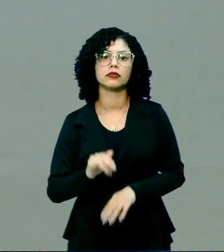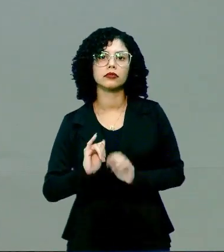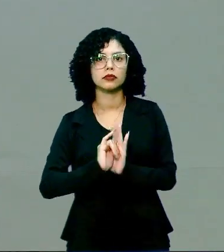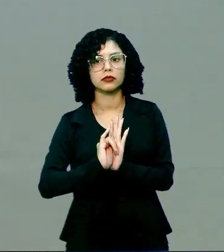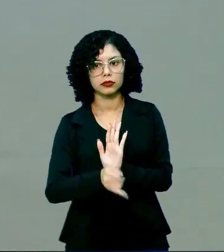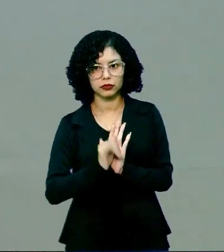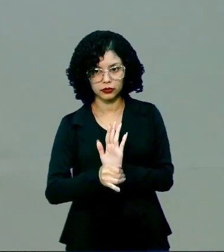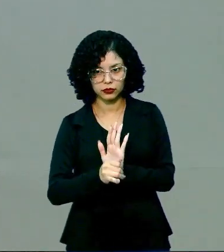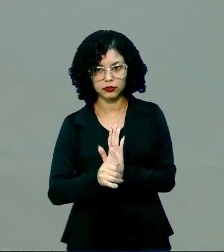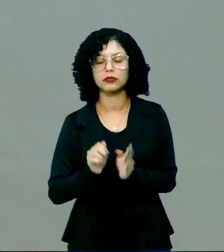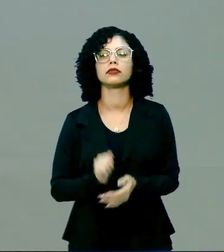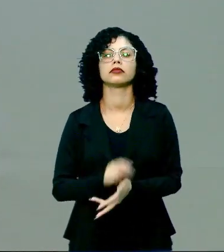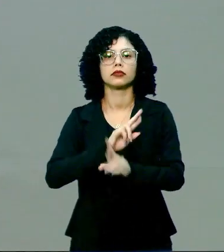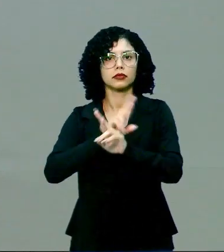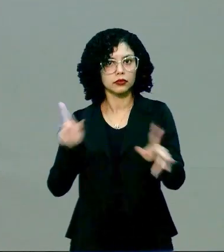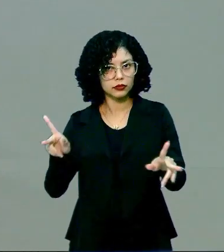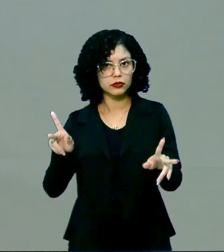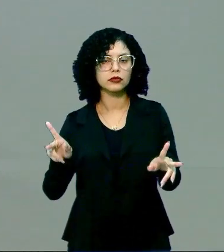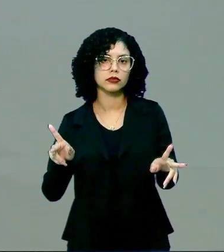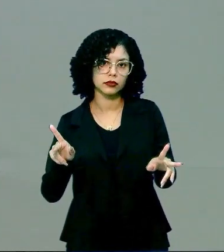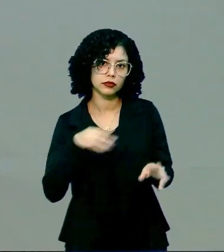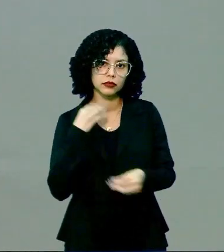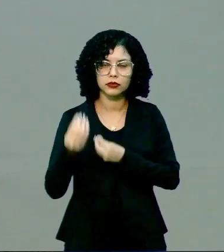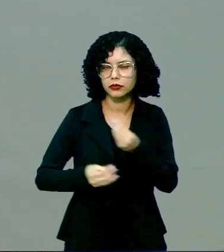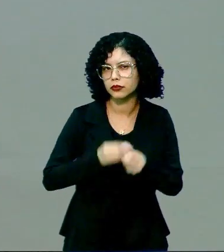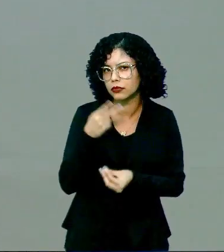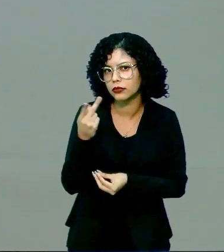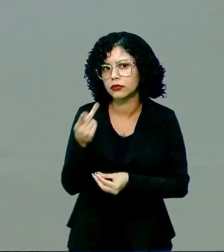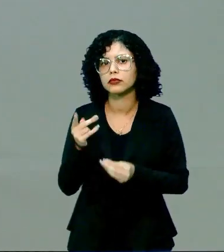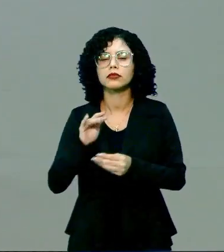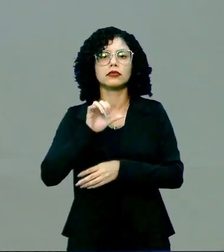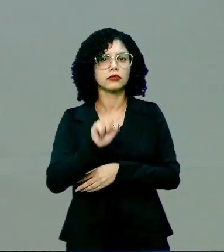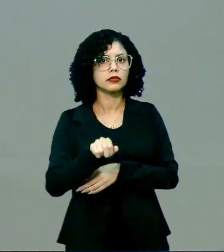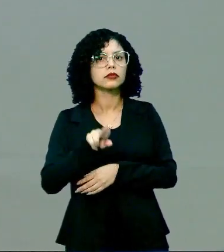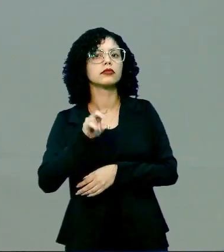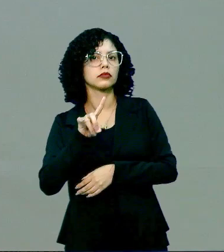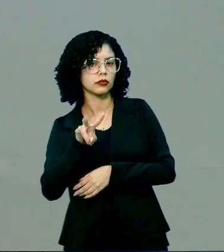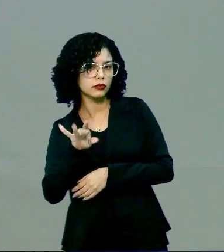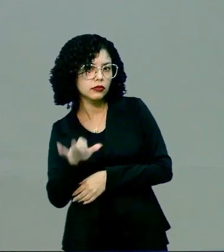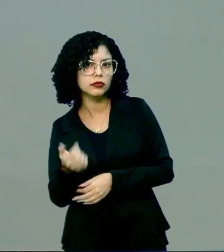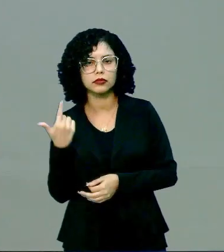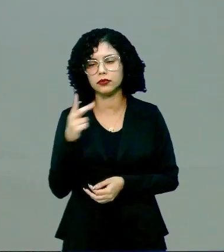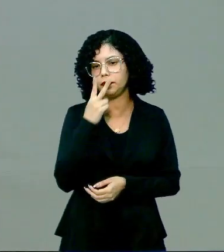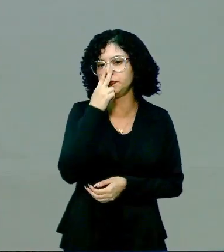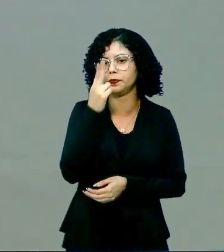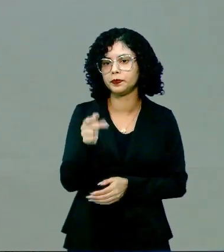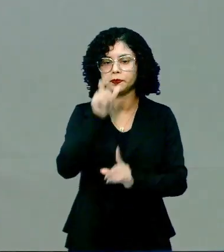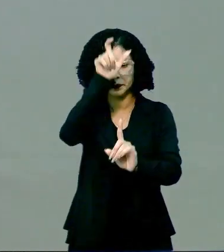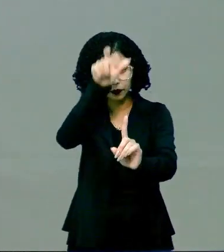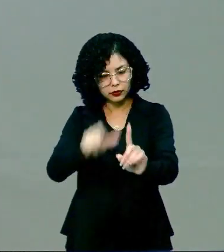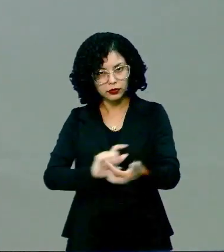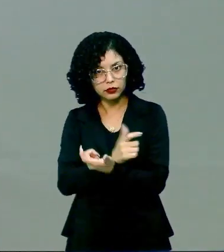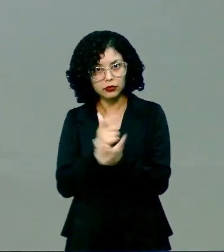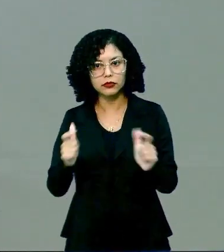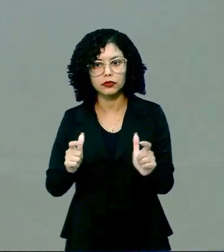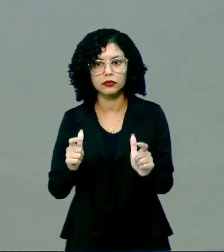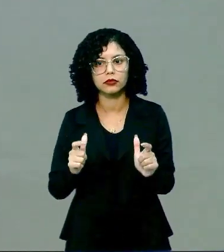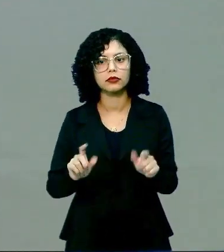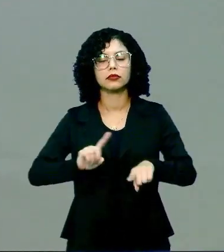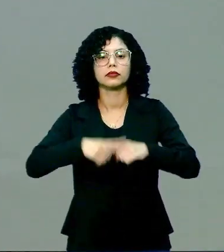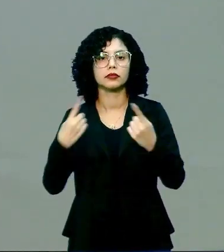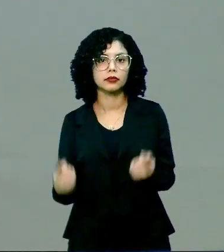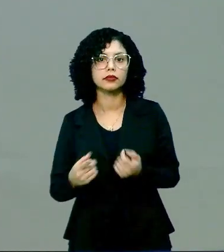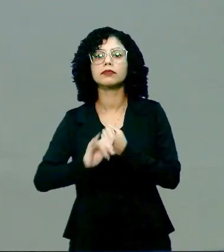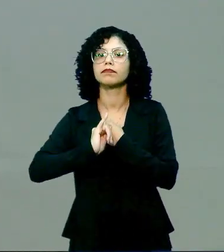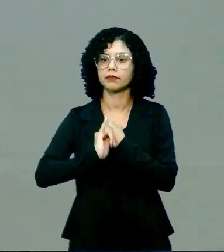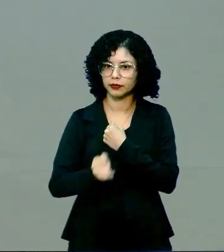conto, mas de uma forma bem, como eu poderia dizer, suavizada, não aparece assim de forma tão intimista.